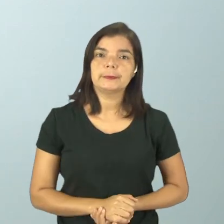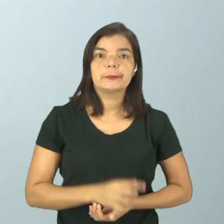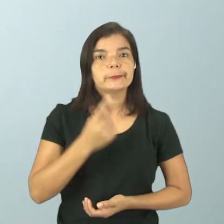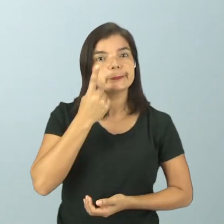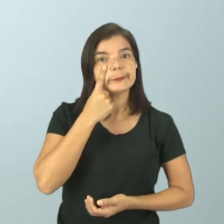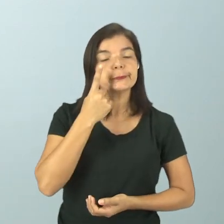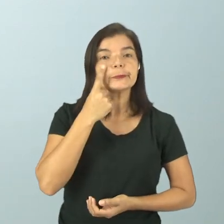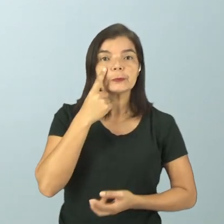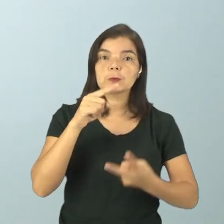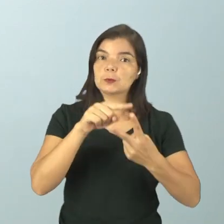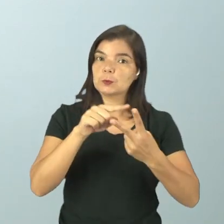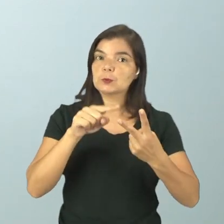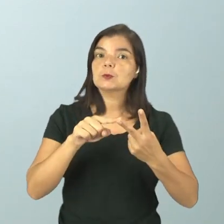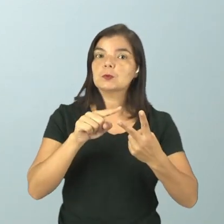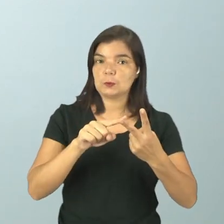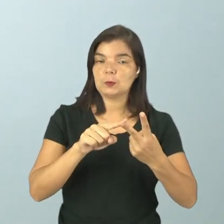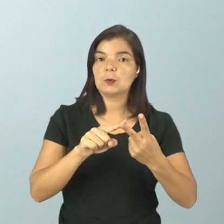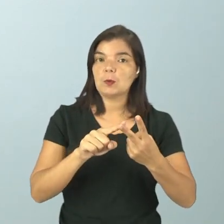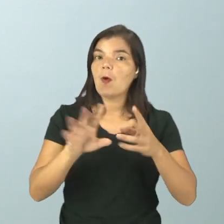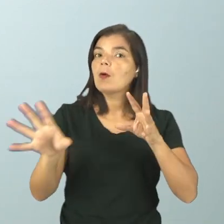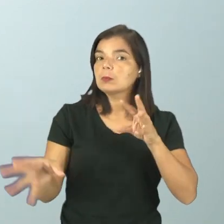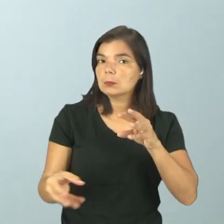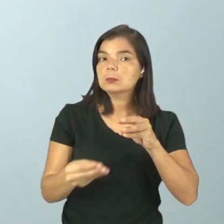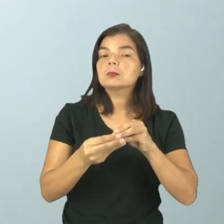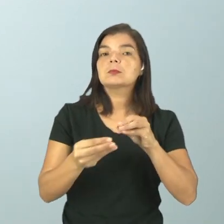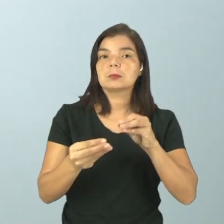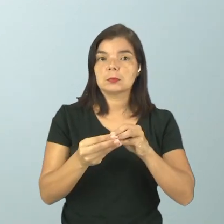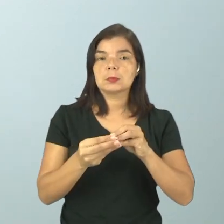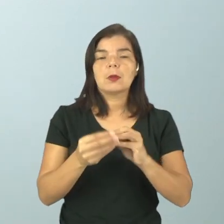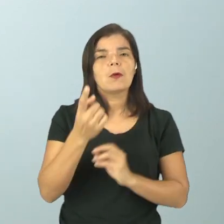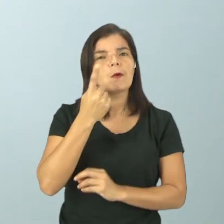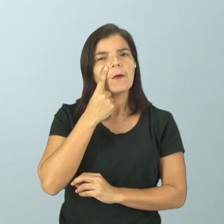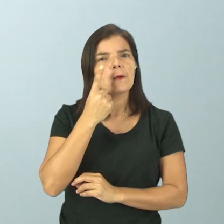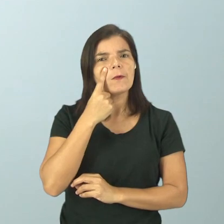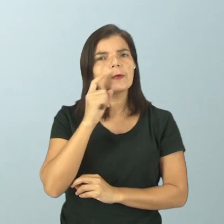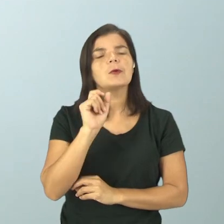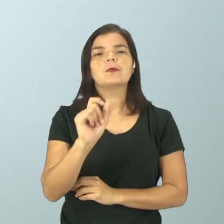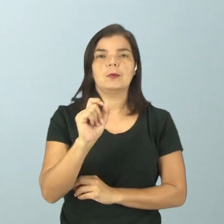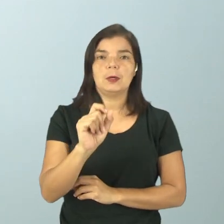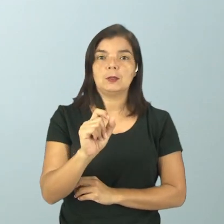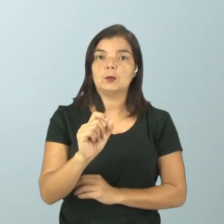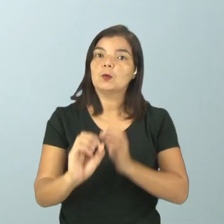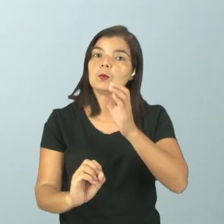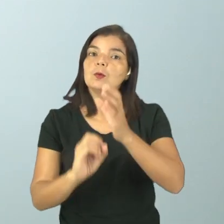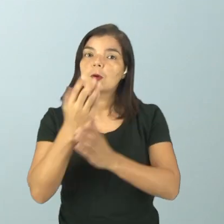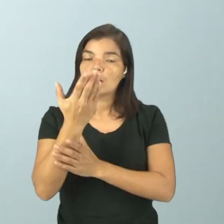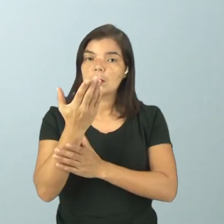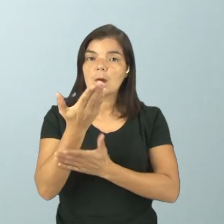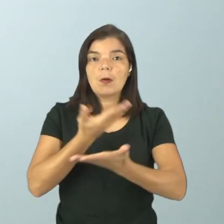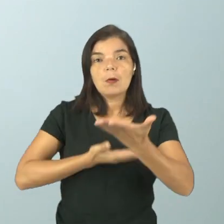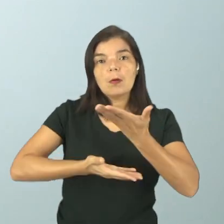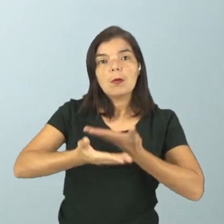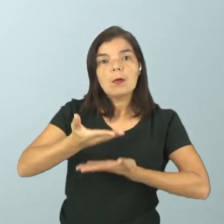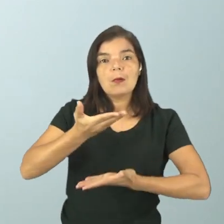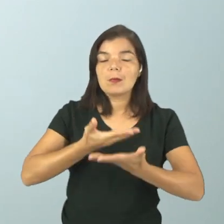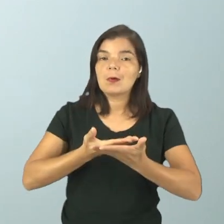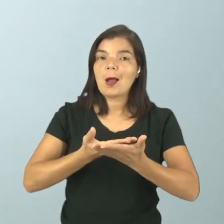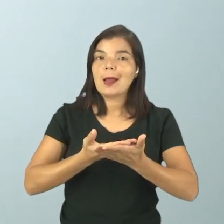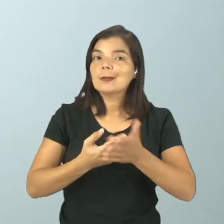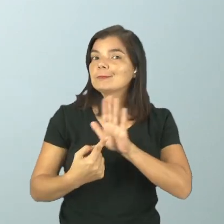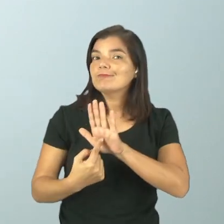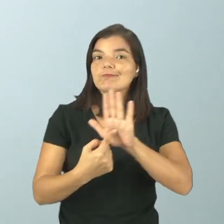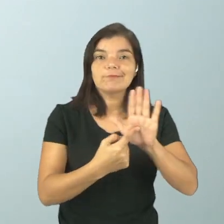Vejam que eu tenho, sim, a complementação. E a gente observa que o fato está relacionado a ele não